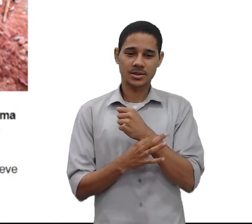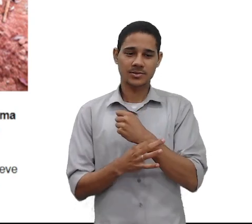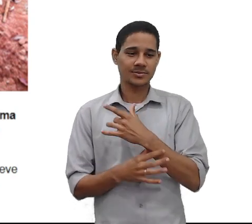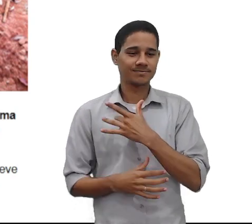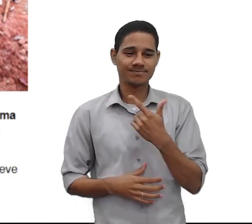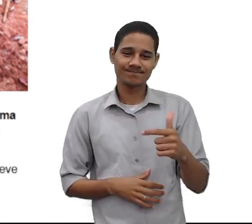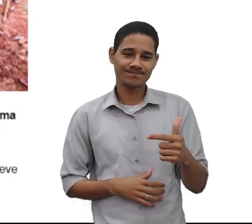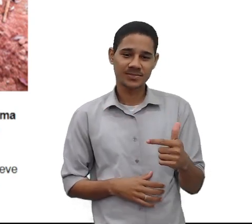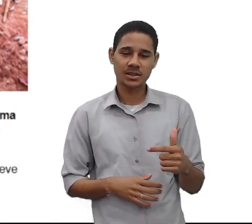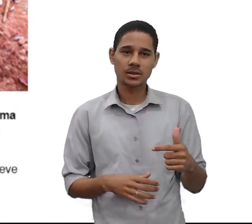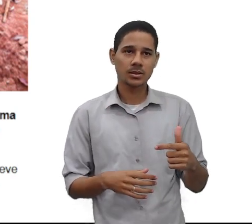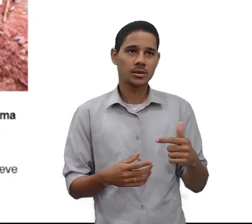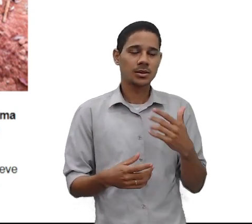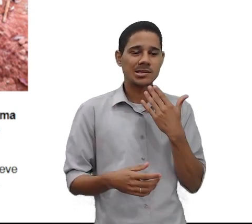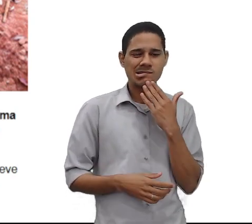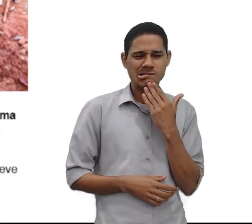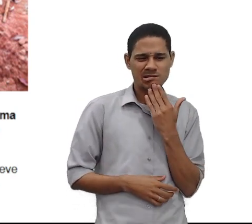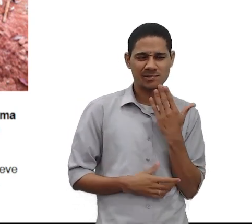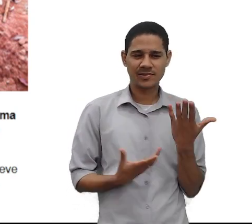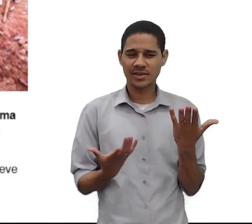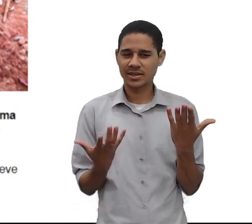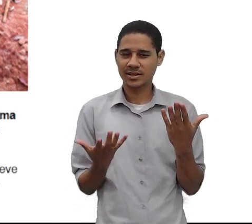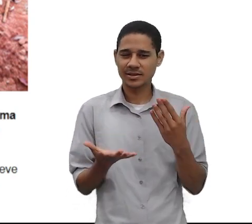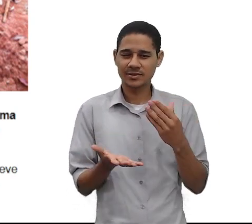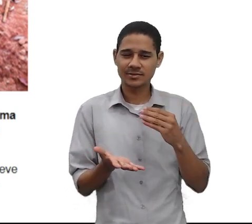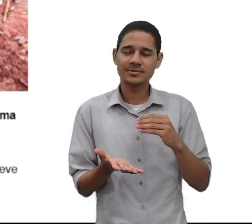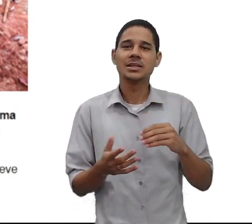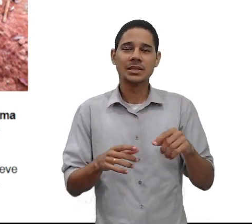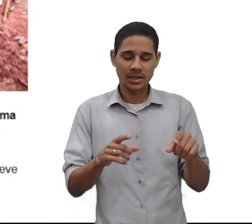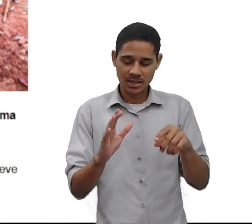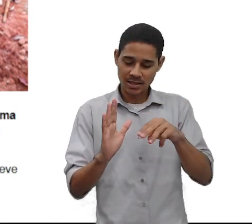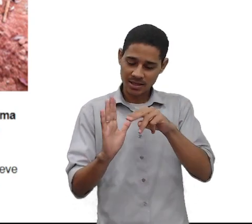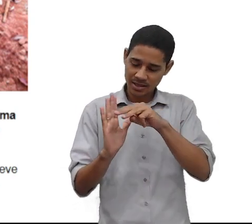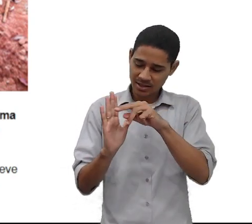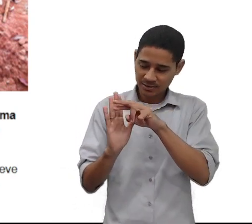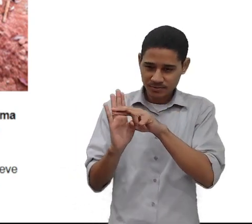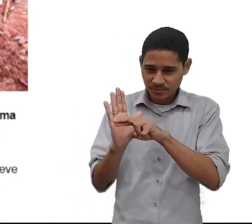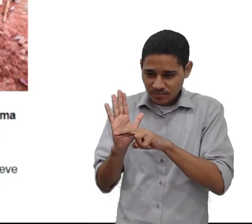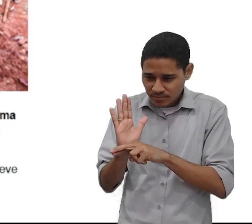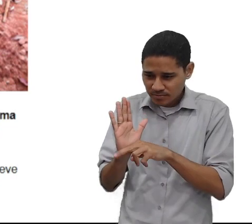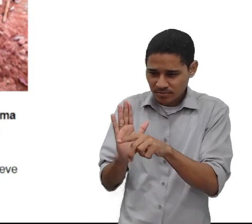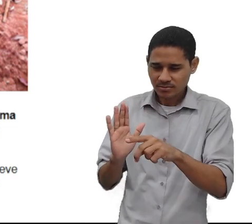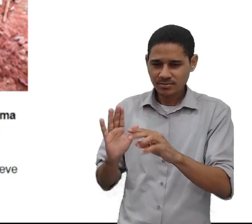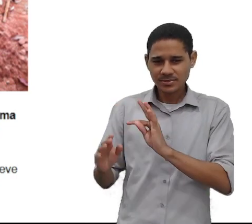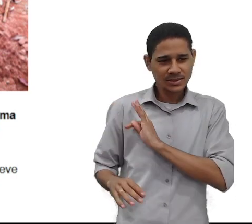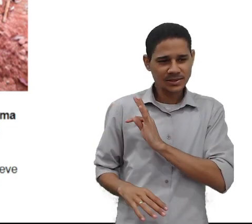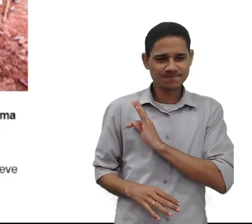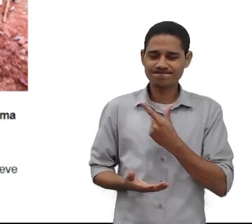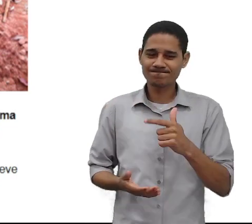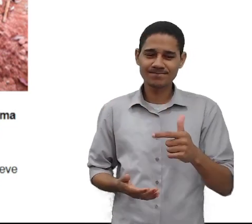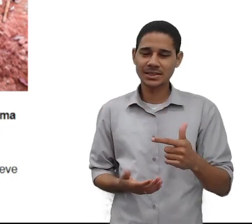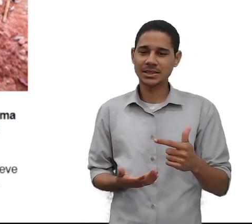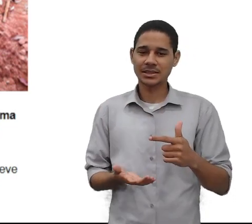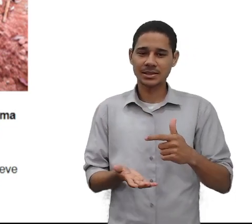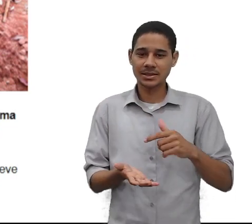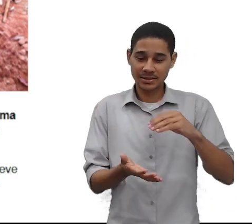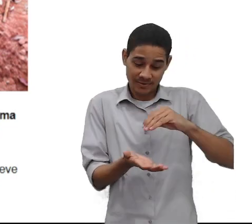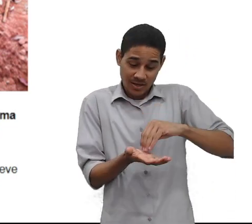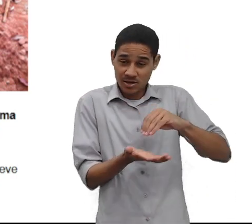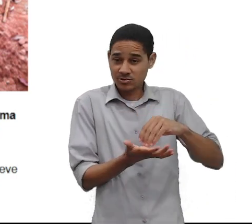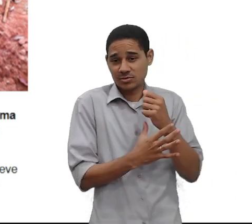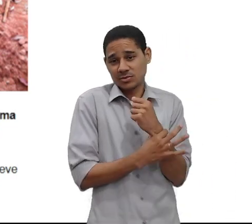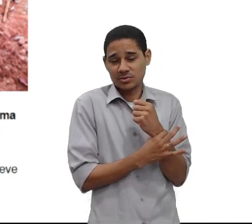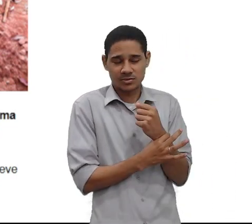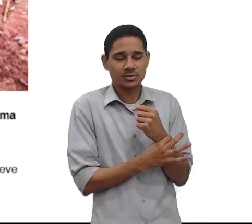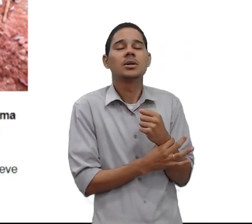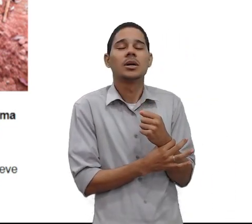falhas, defeitos, irregularidades técnicas, carência de dispositivo de segurança e outros que